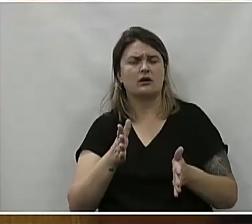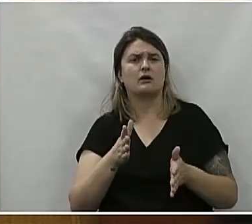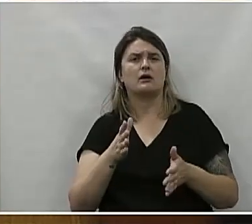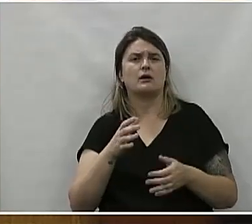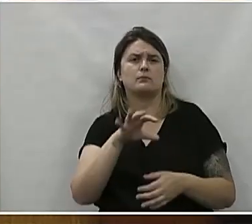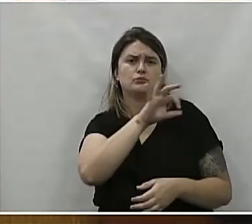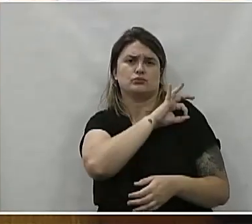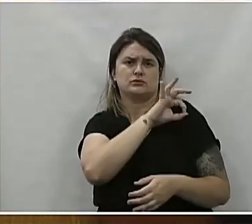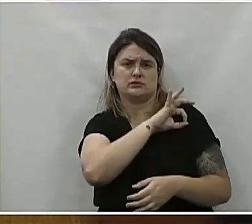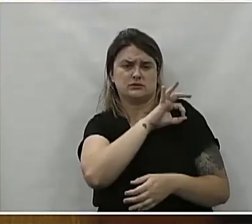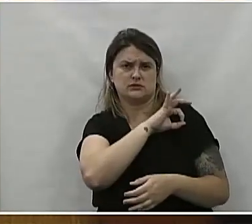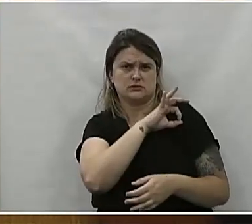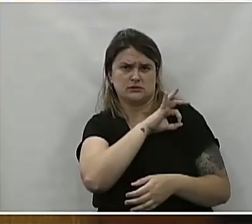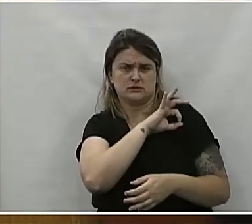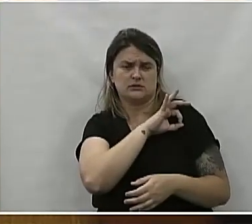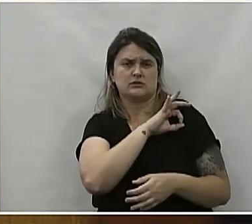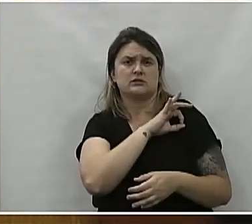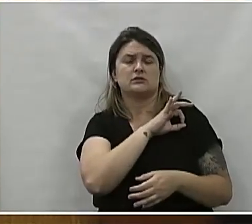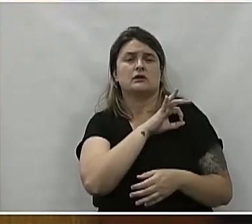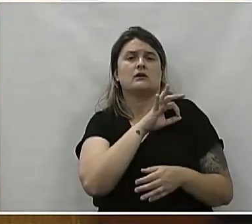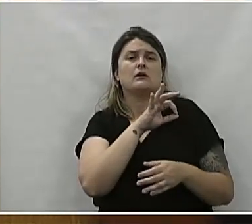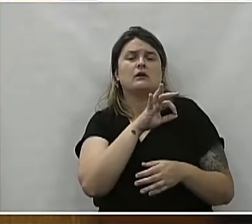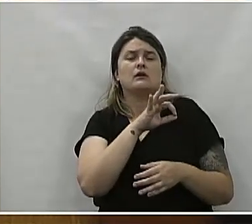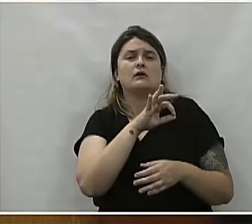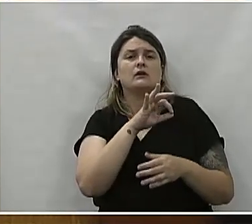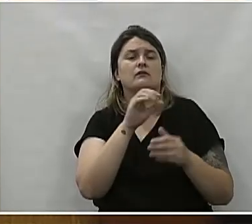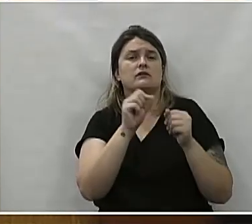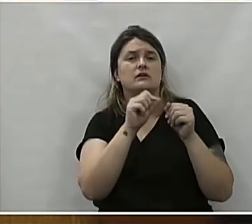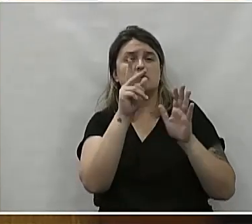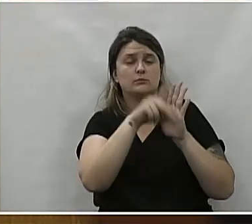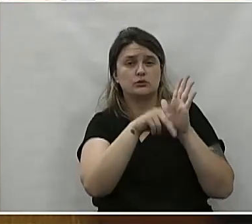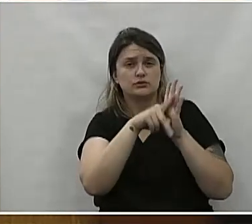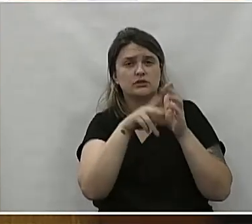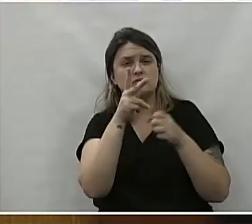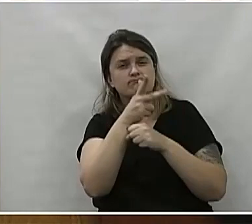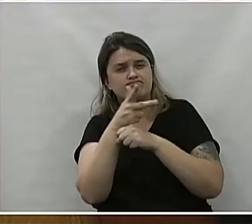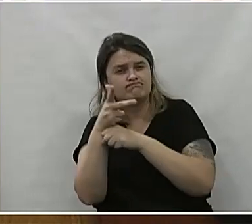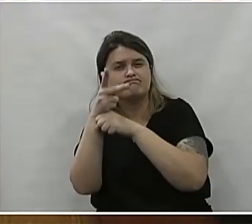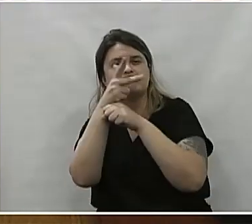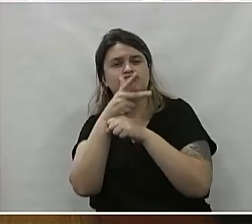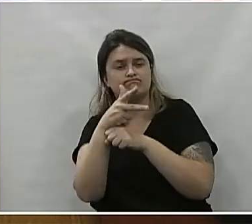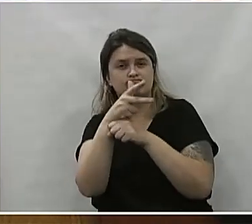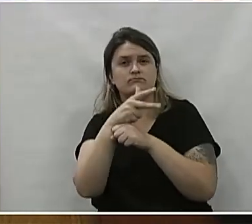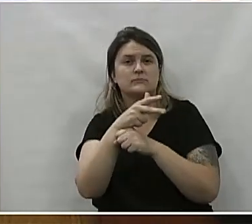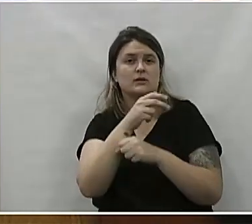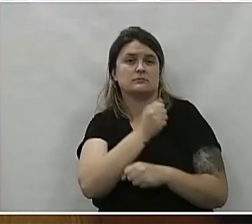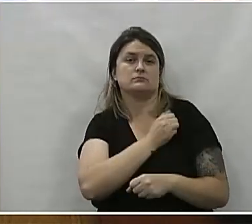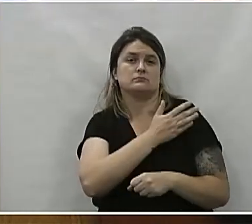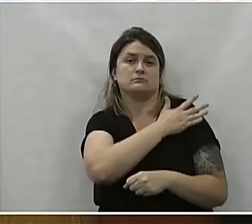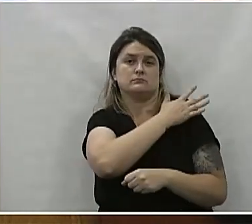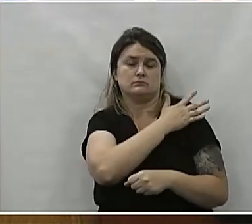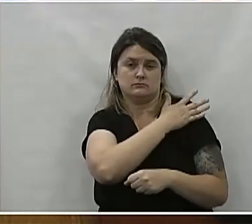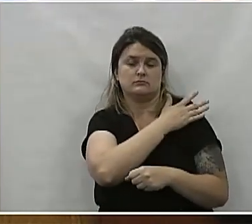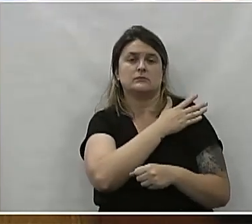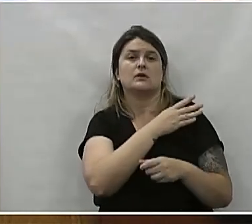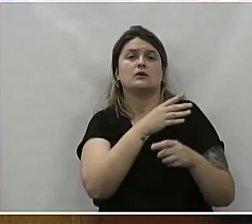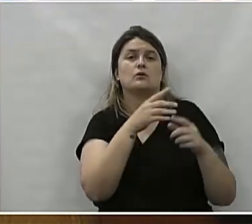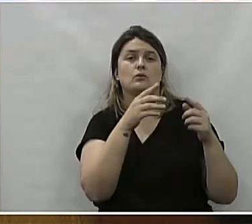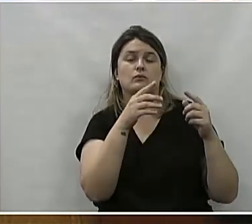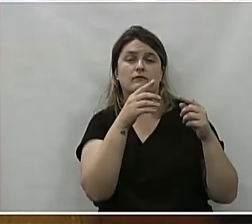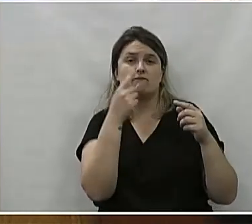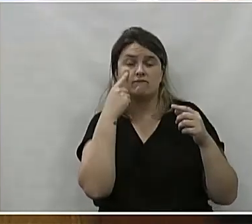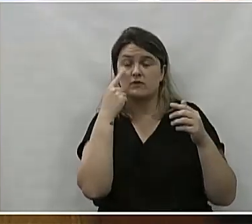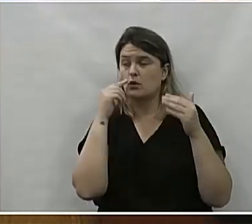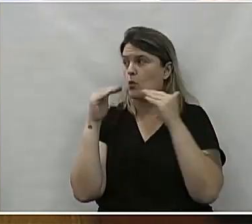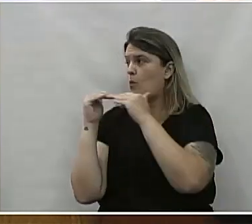comando Do 27º Batalhão da Polícia Militar do Paraná Envio de projeto de monitoramento Através do seu comandante Aliado ao fato Que a maioria